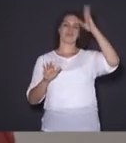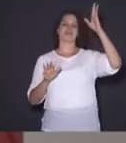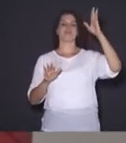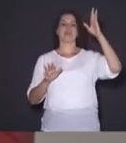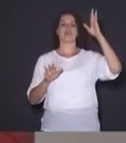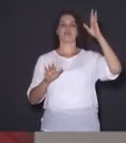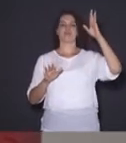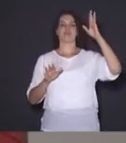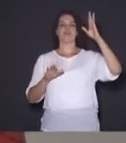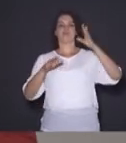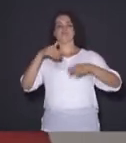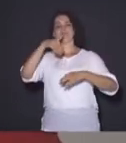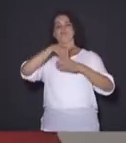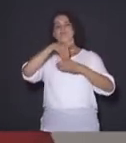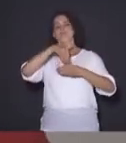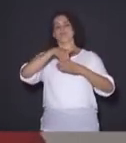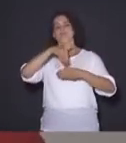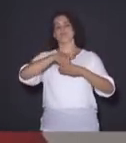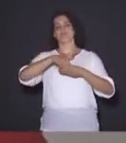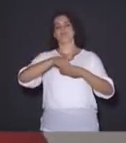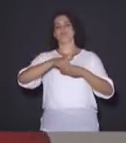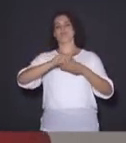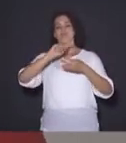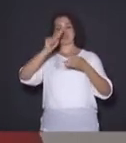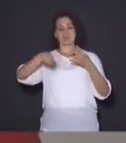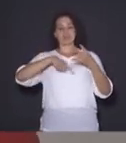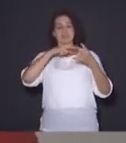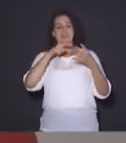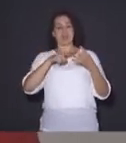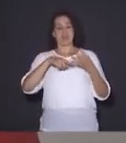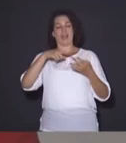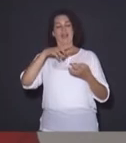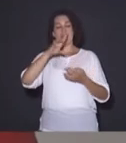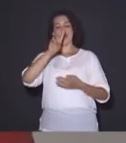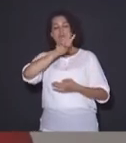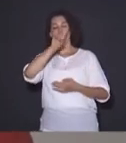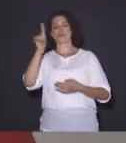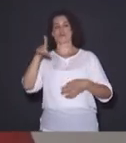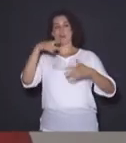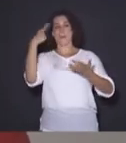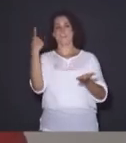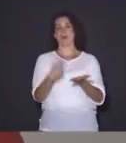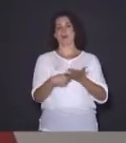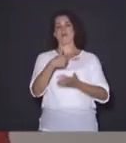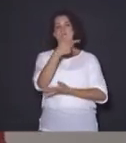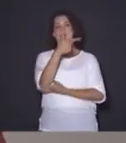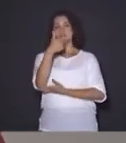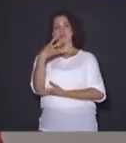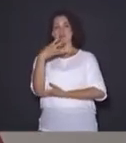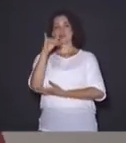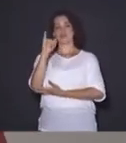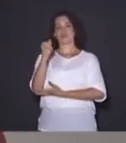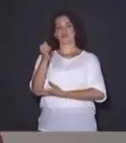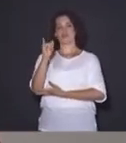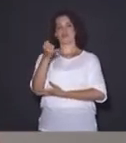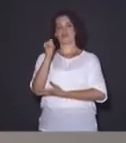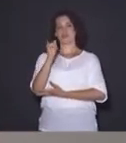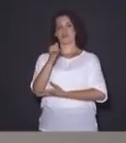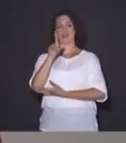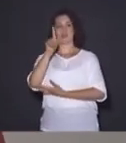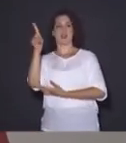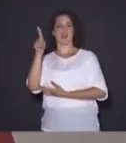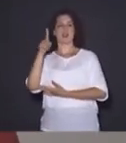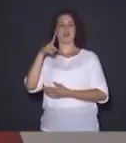eleições é um momento seguinte do golpe está com data marcada 24 de janeiro em porto alegre três desembargadores